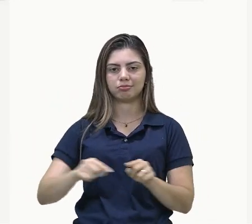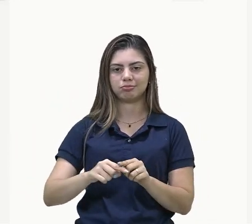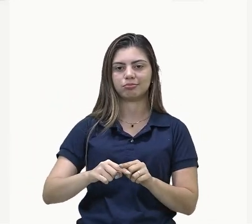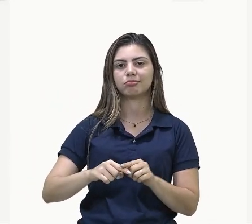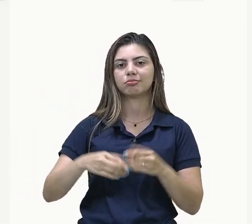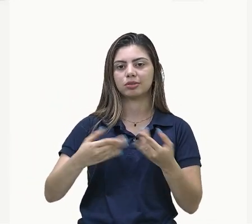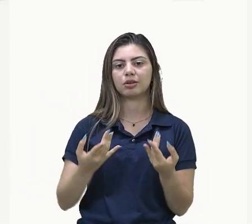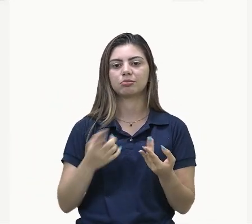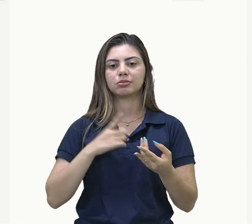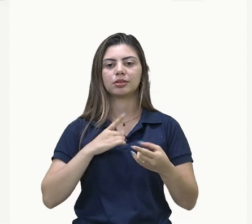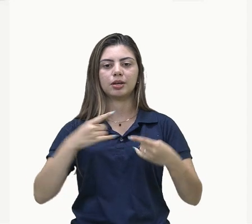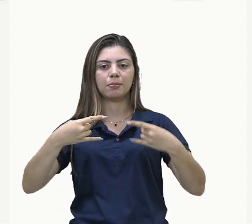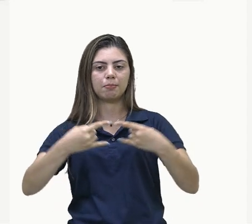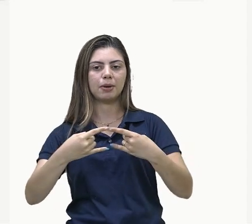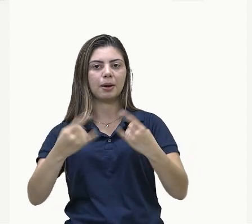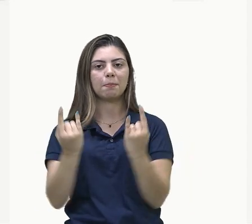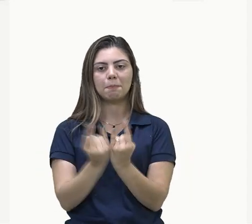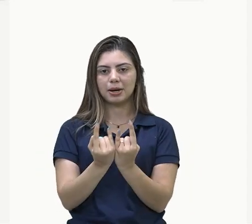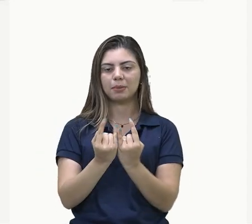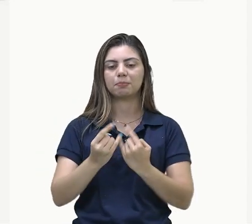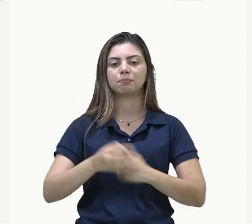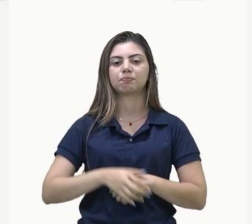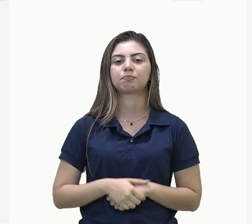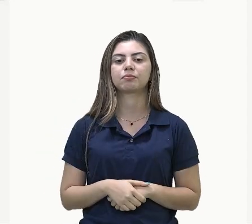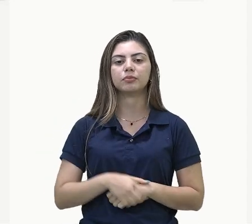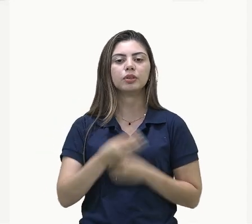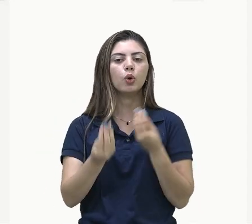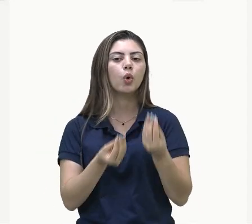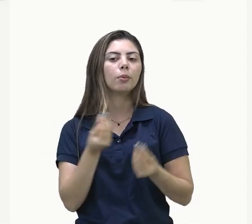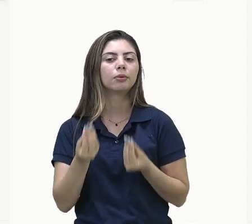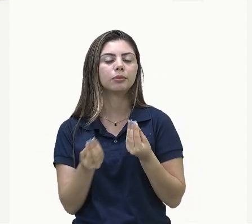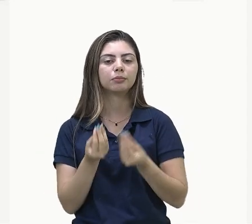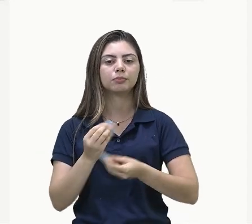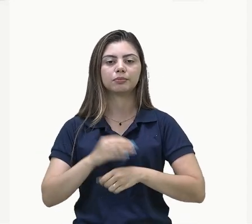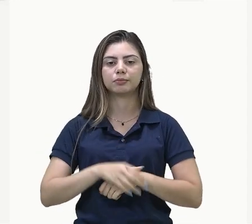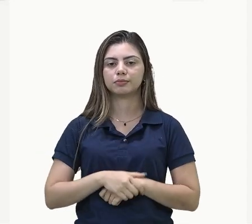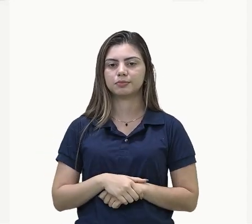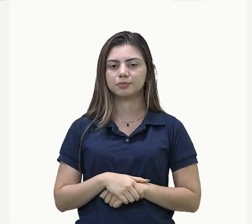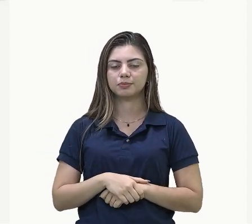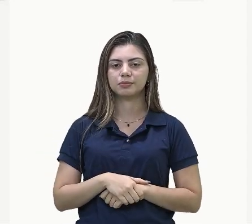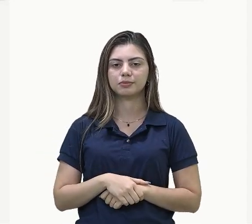circuitos mistos. Aí você tem.